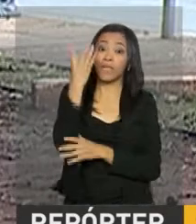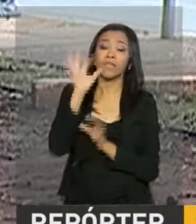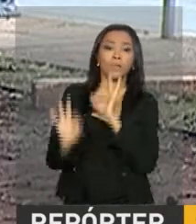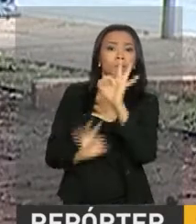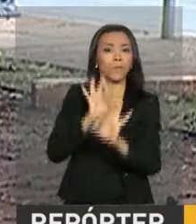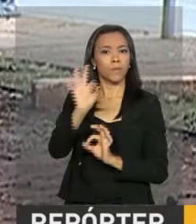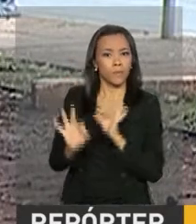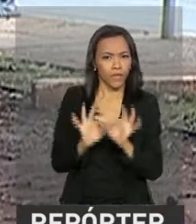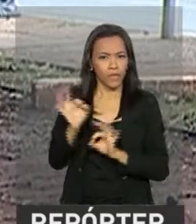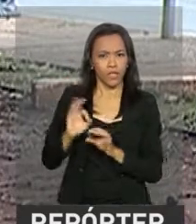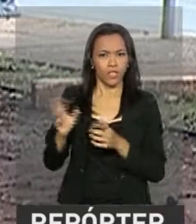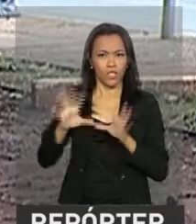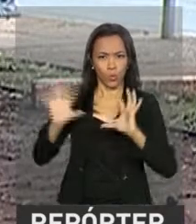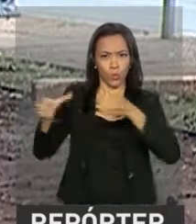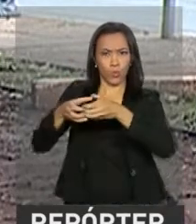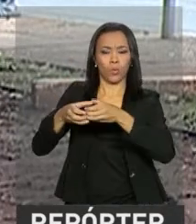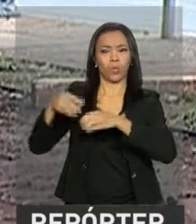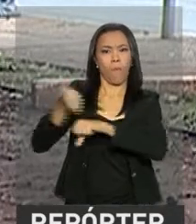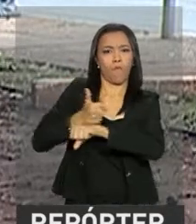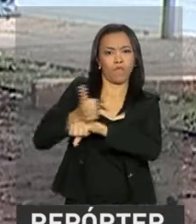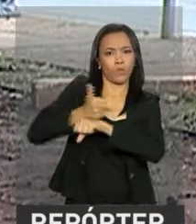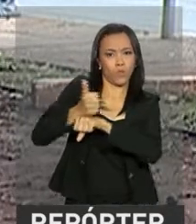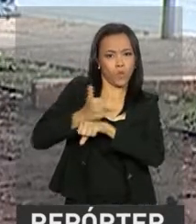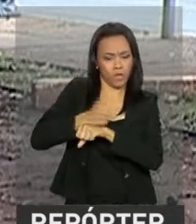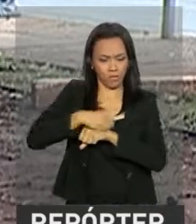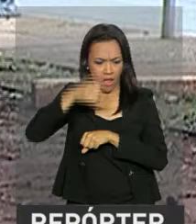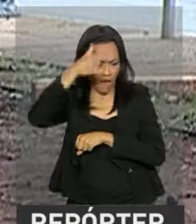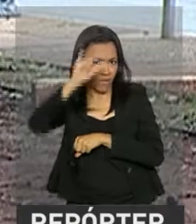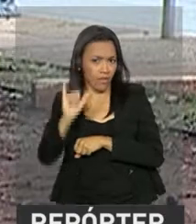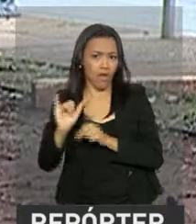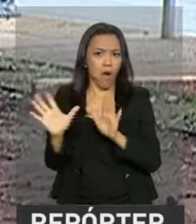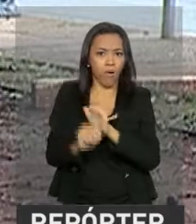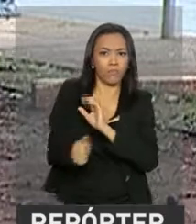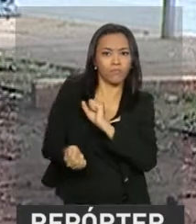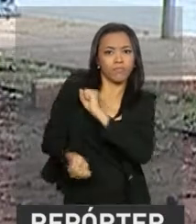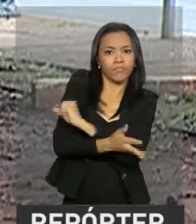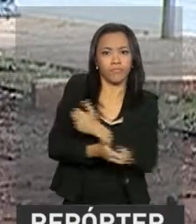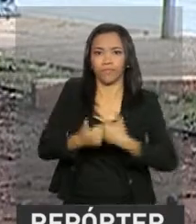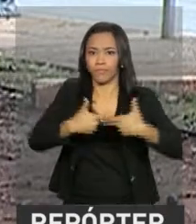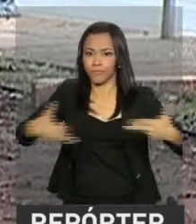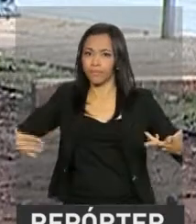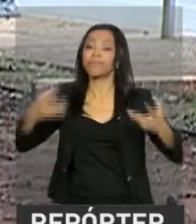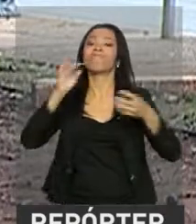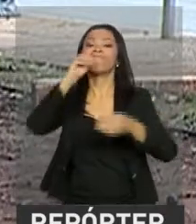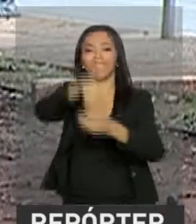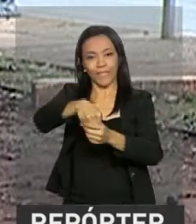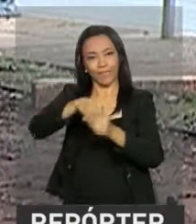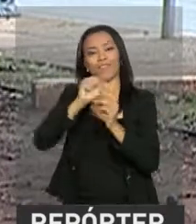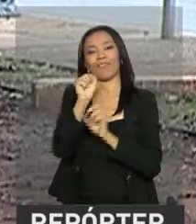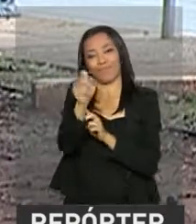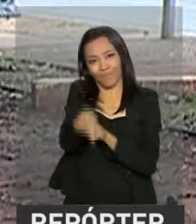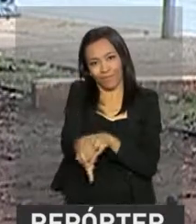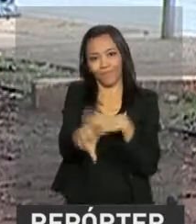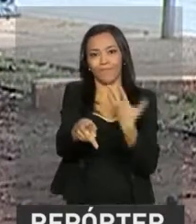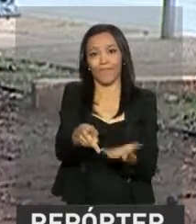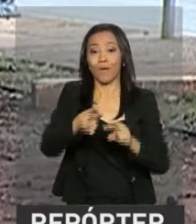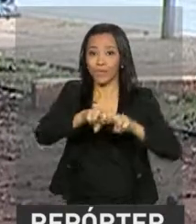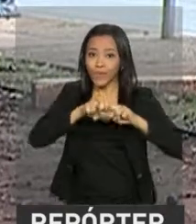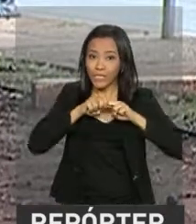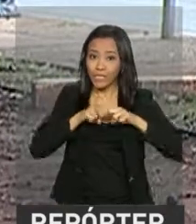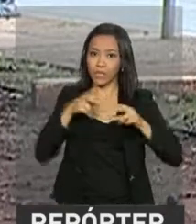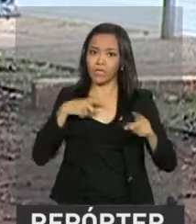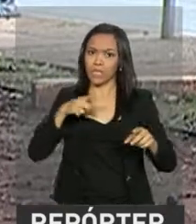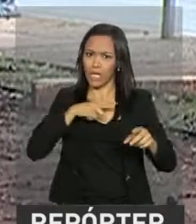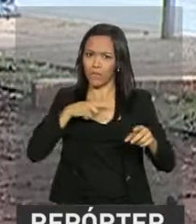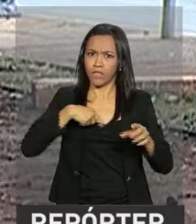de forças-tarefa para combater fraudes na Previdência Social. Com isso, o governo conseguiu desmontar e desarticular esquemas